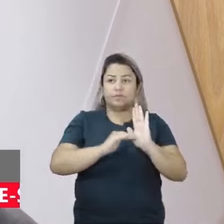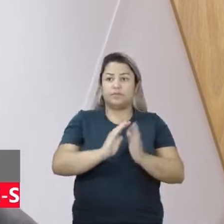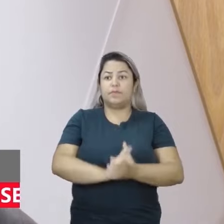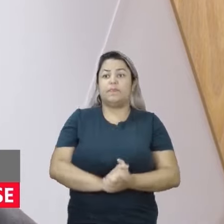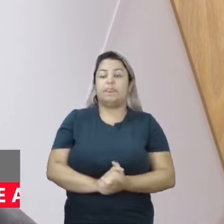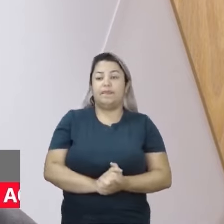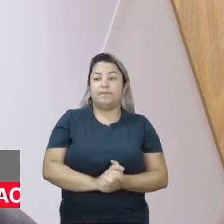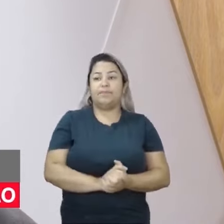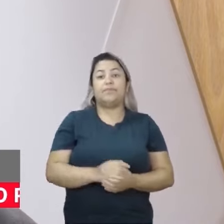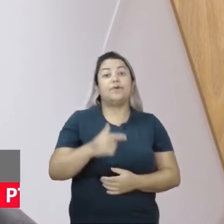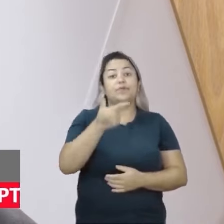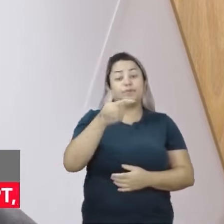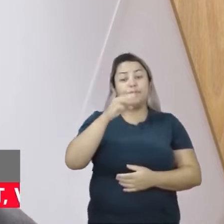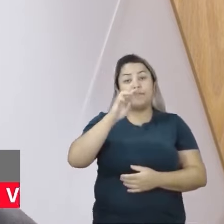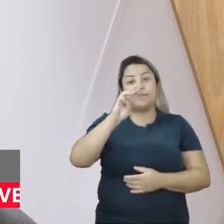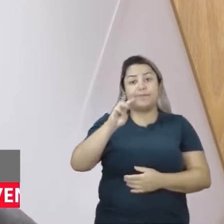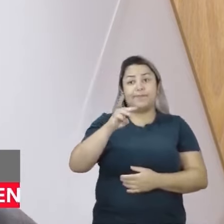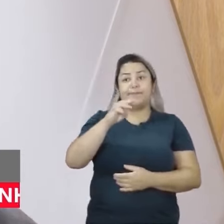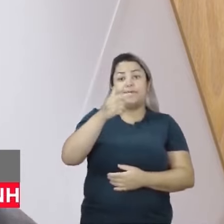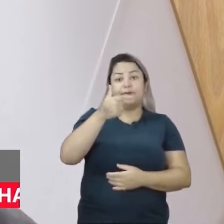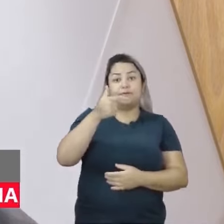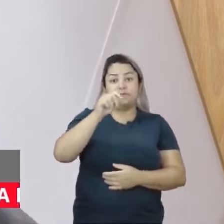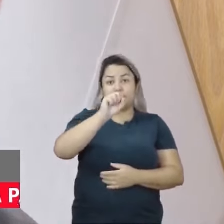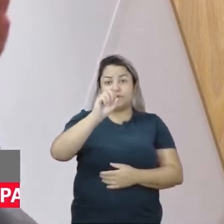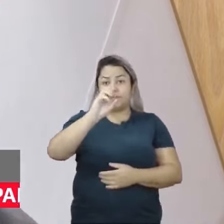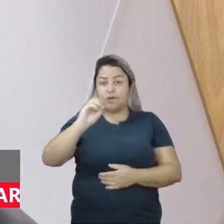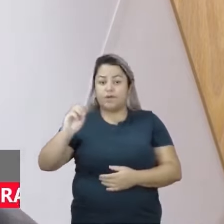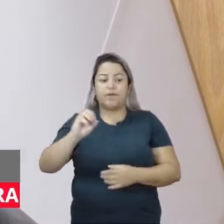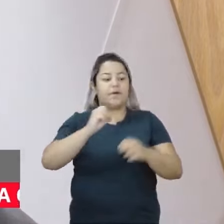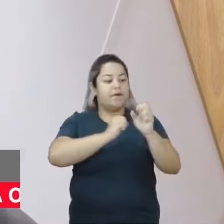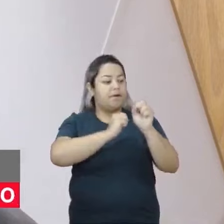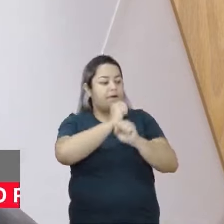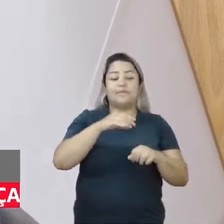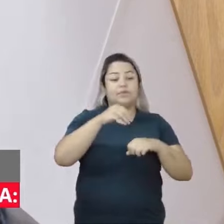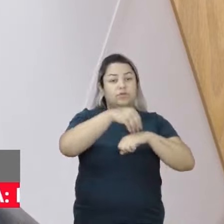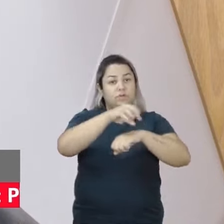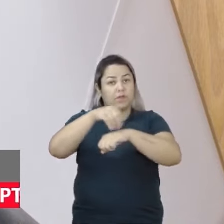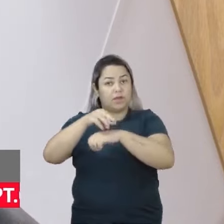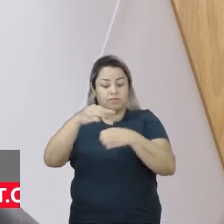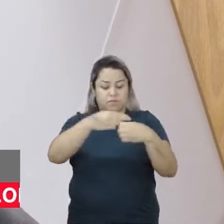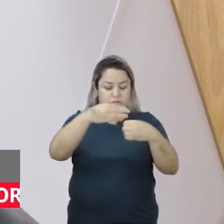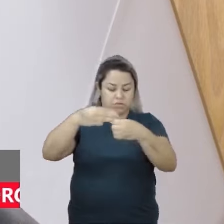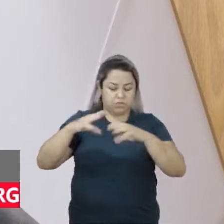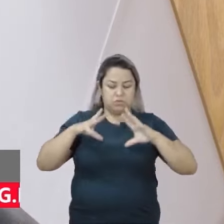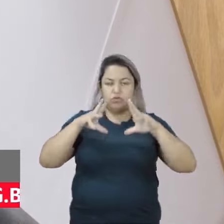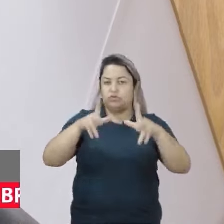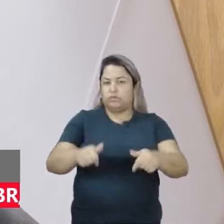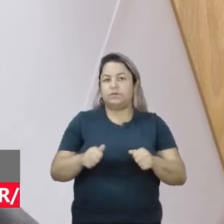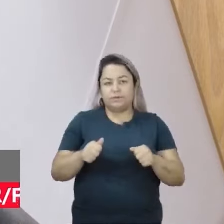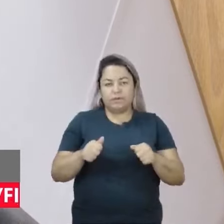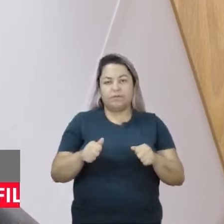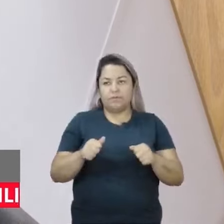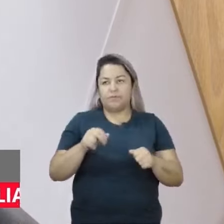São mais de 2.800 objetos, entre obras e equipamentos. Todas as unidades da